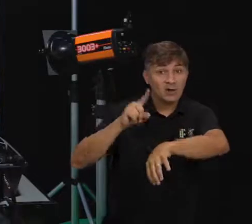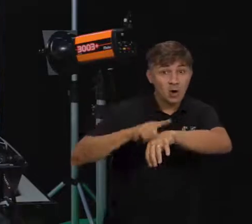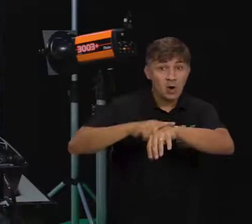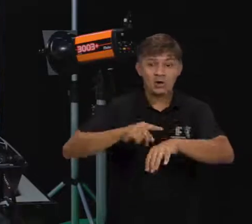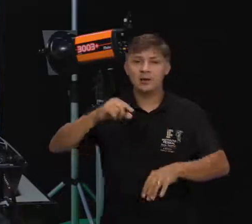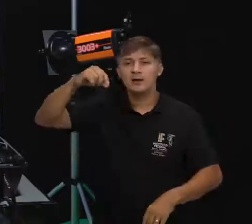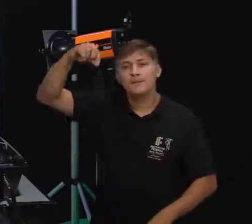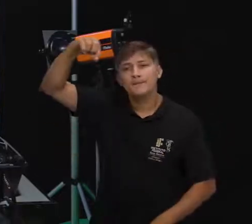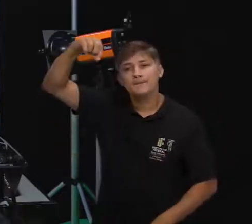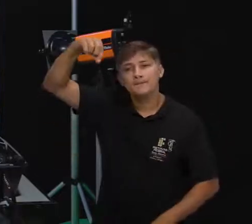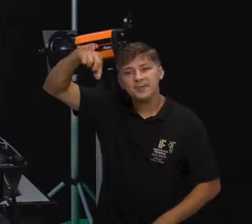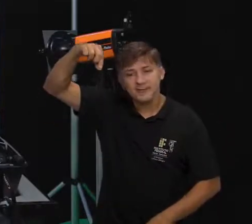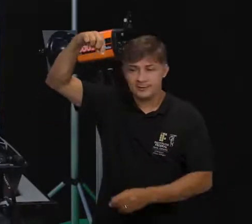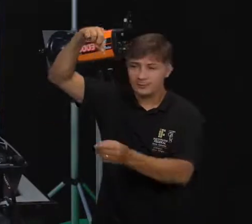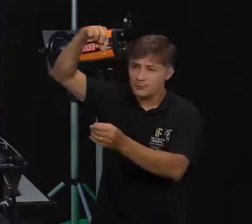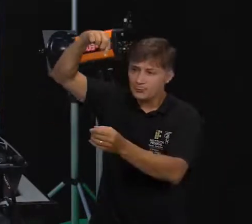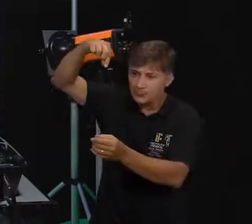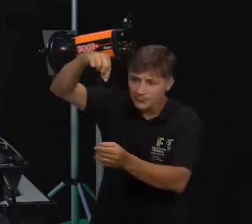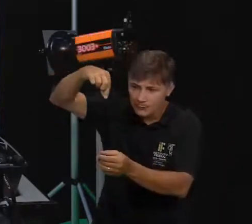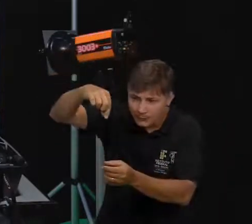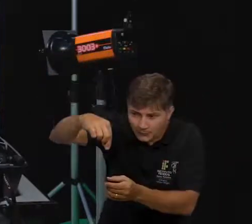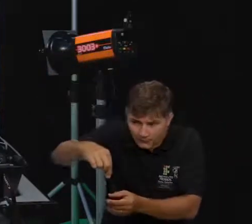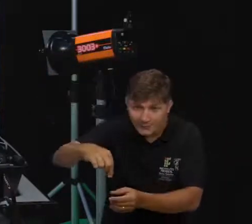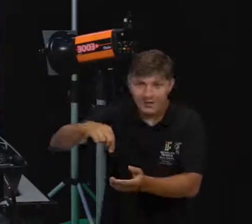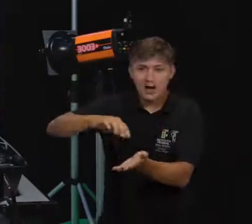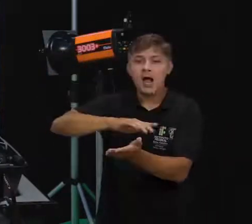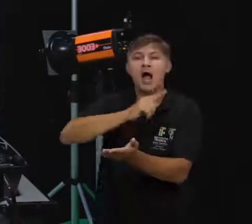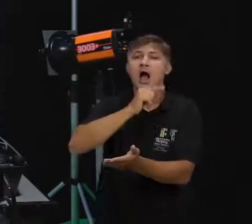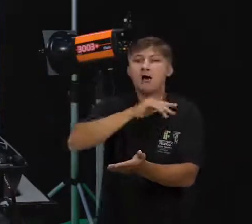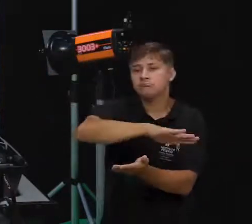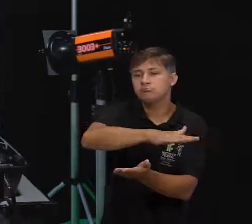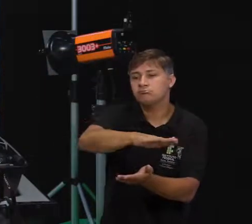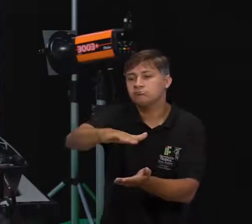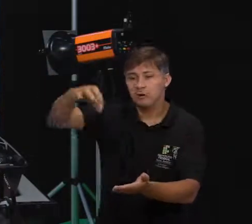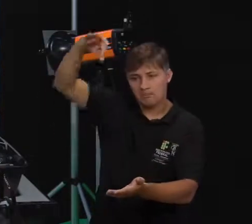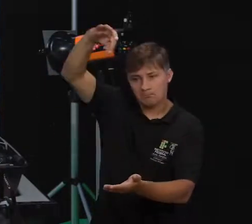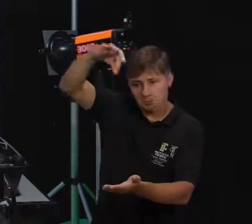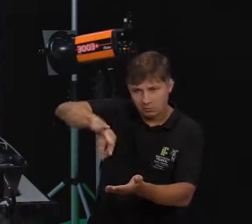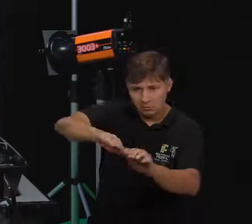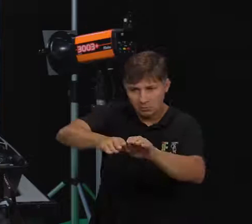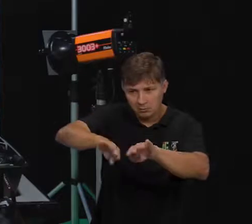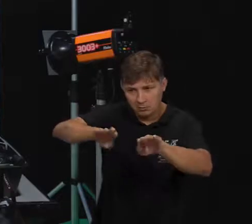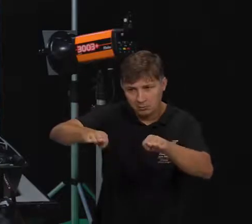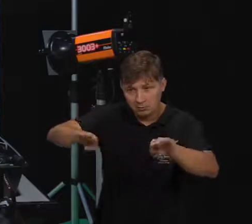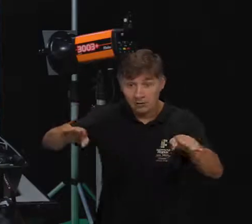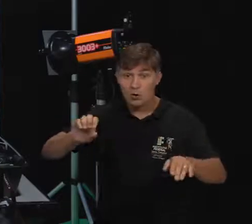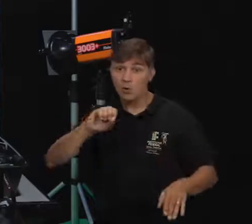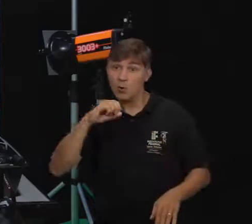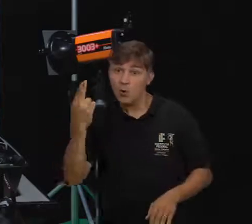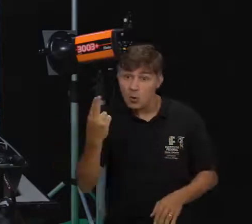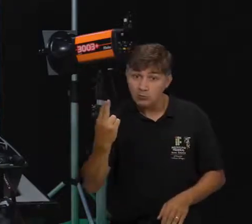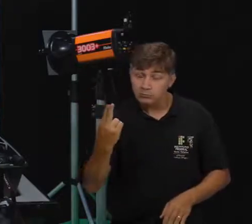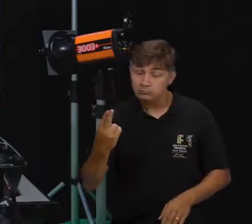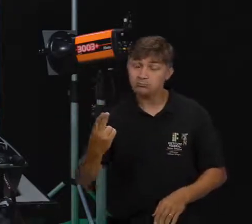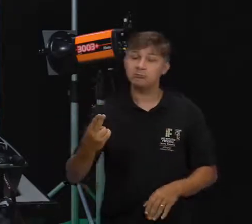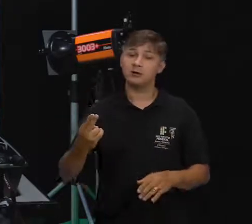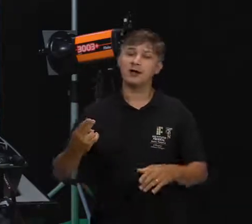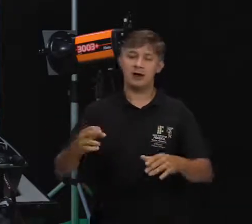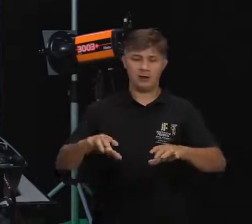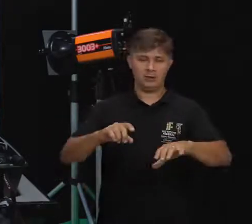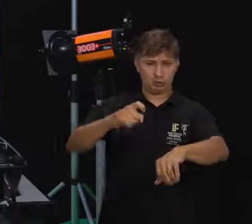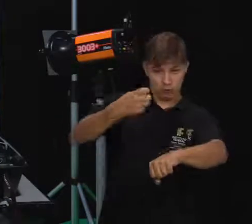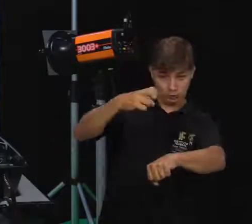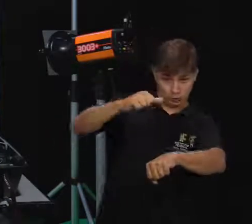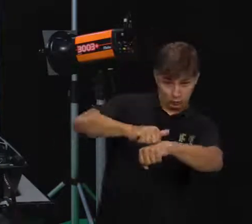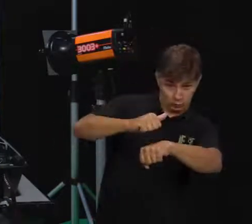produzido quando eu deixo cair uma gotinha de água sobre uma superfície líquida ou quando eu jogo algo líquido